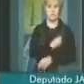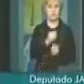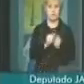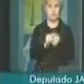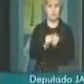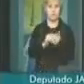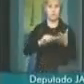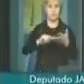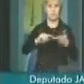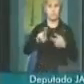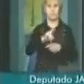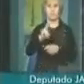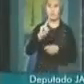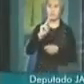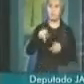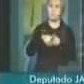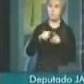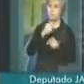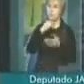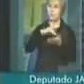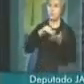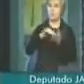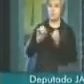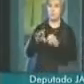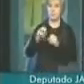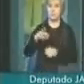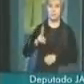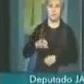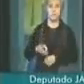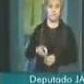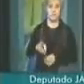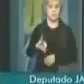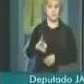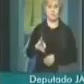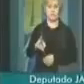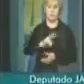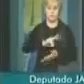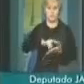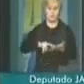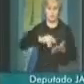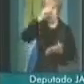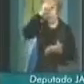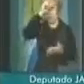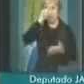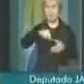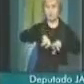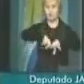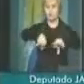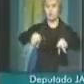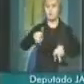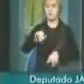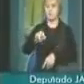Sr. André Lázaro, Secretário de Educação Continuada, Alfabetização e Diversidade